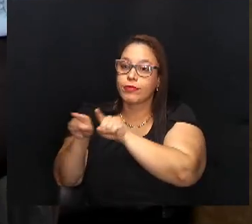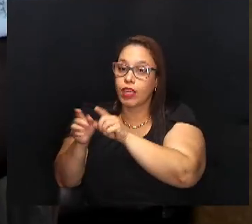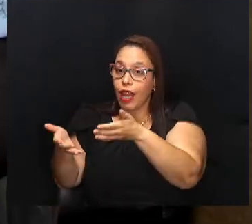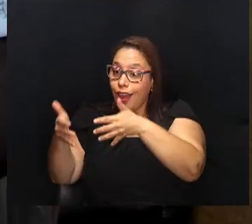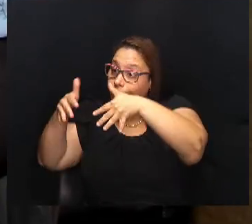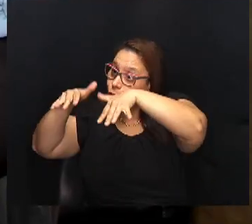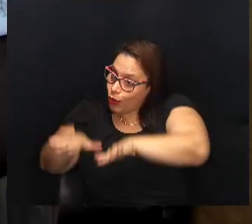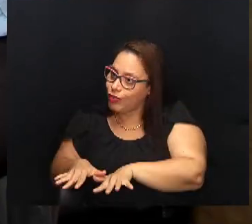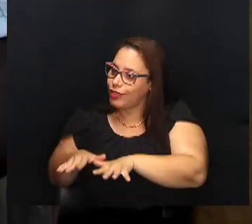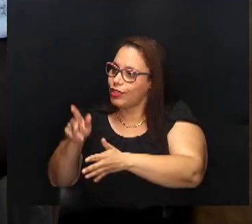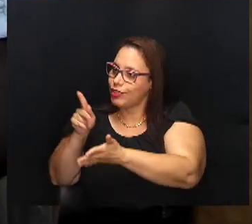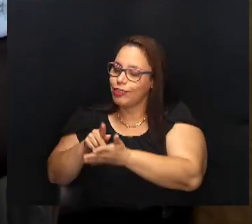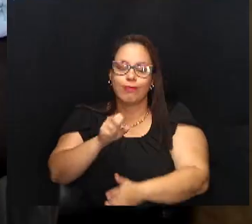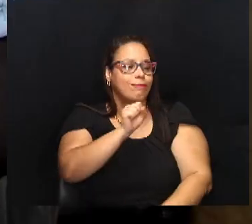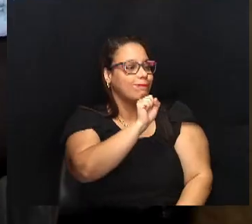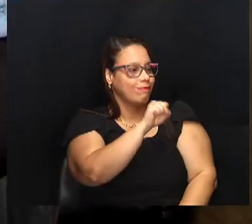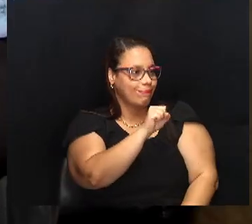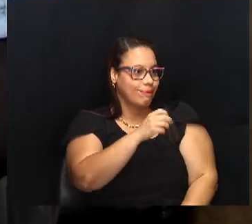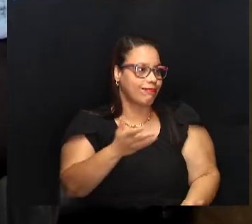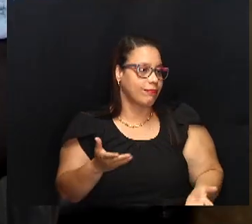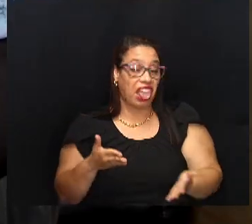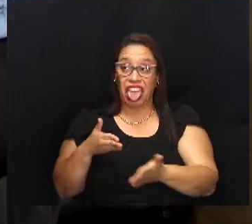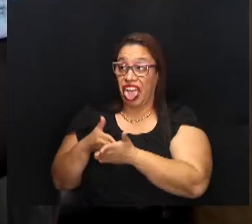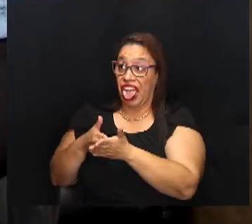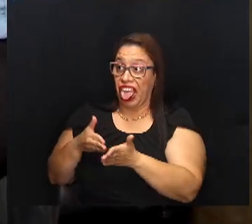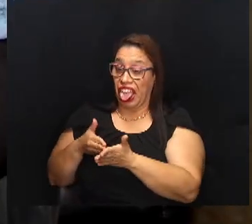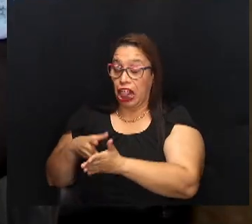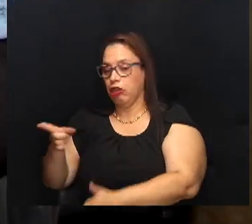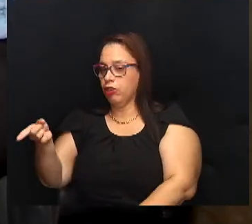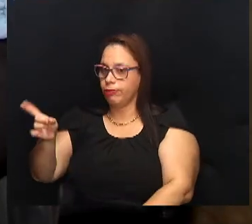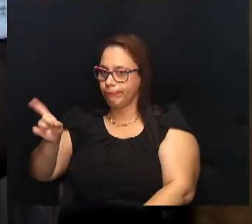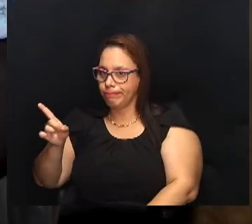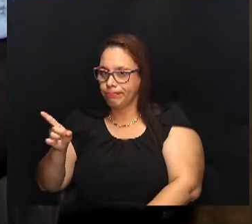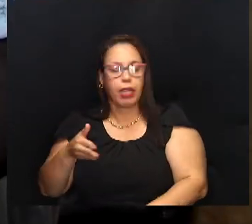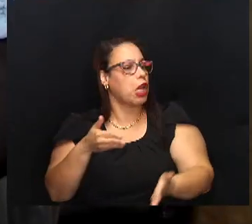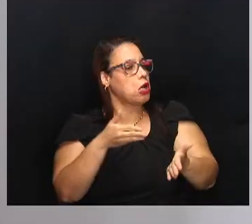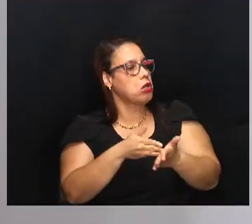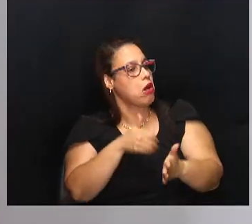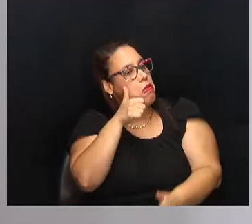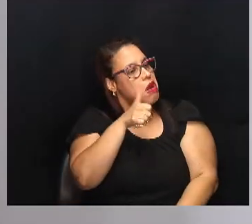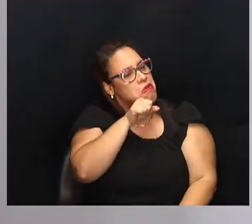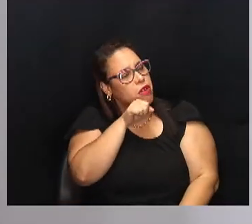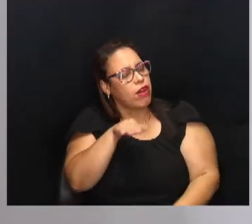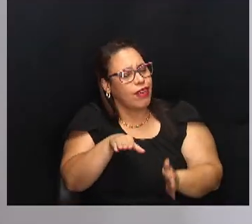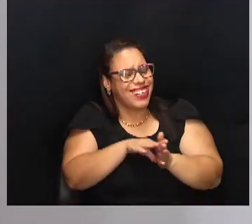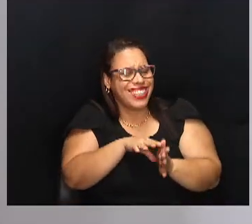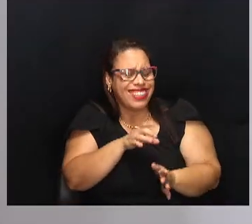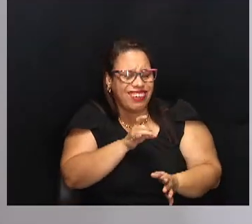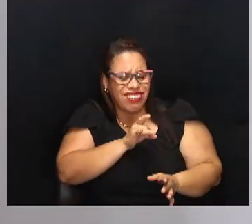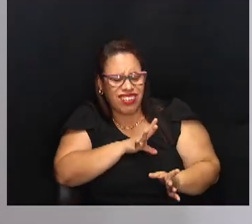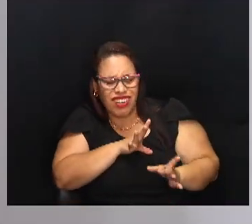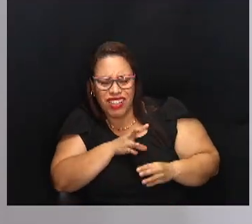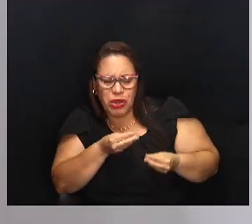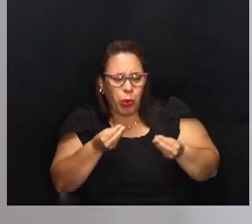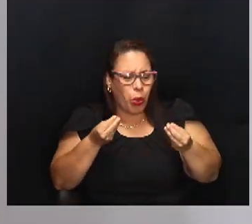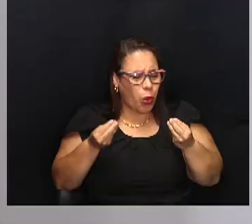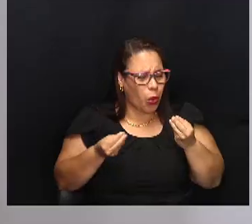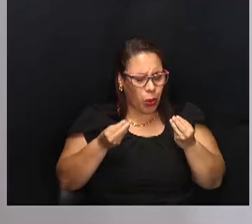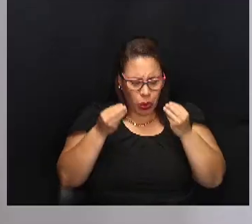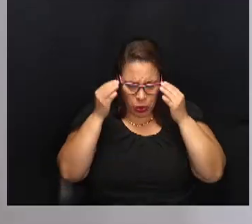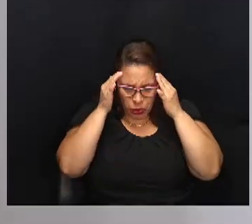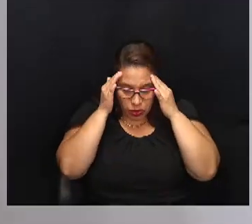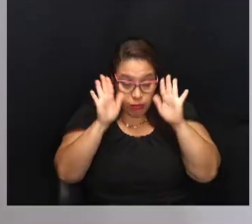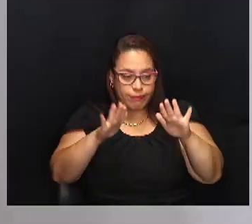inclusão mesmo, Exatamente. né? Não limitar. Não limita. As mães elas chegam meio com medo, né? Ai, como é que vai ser? Eu falei,